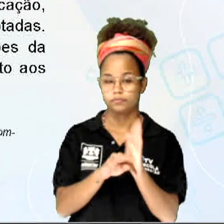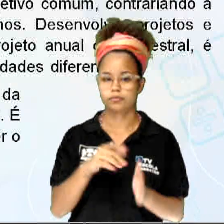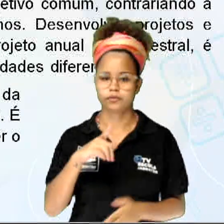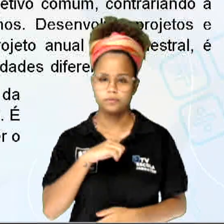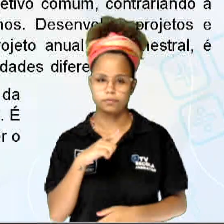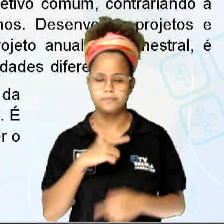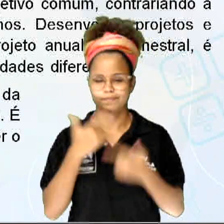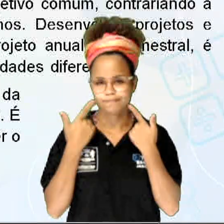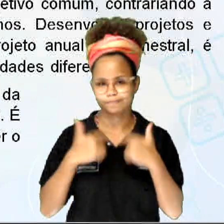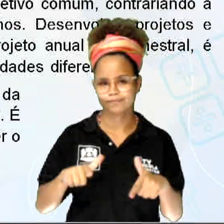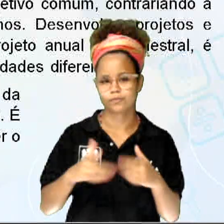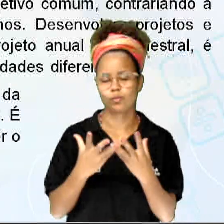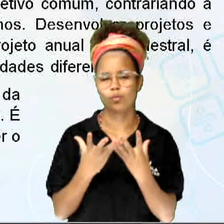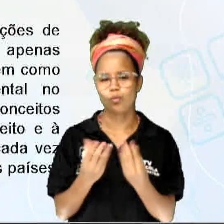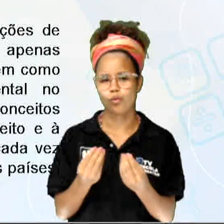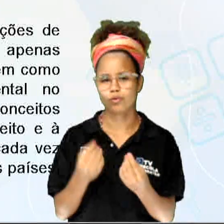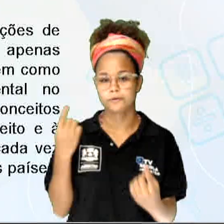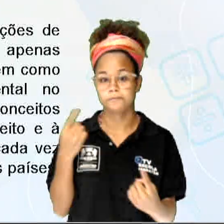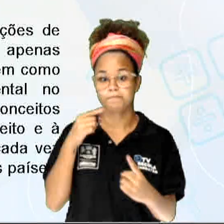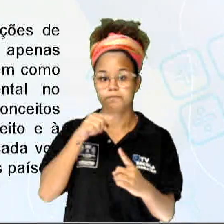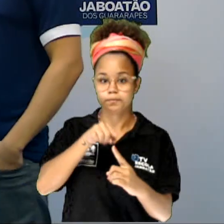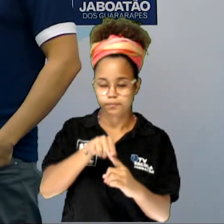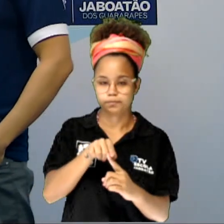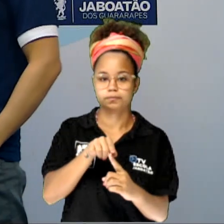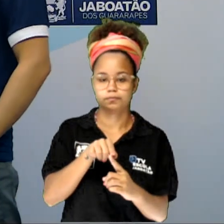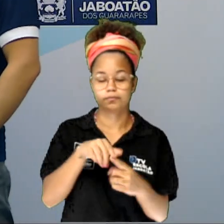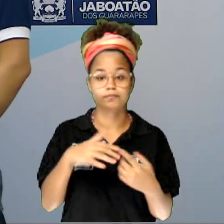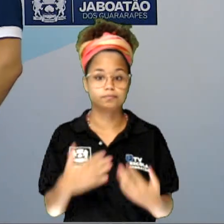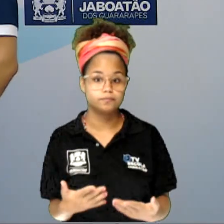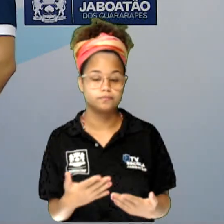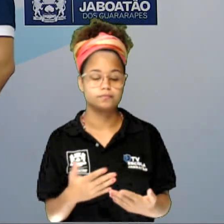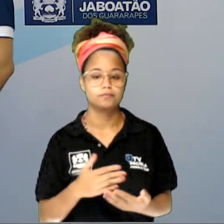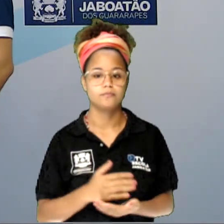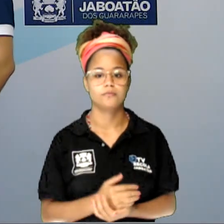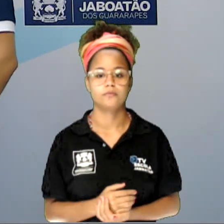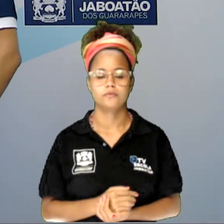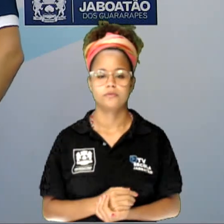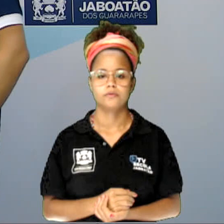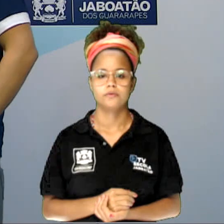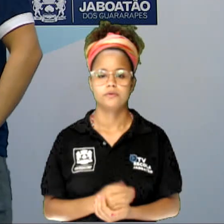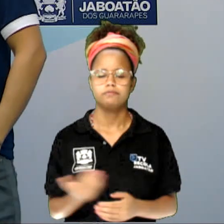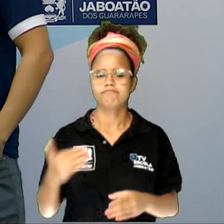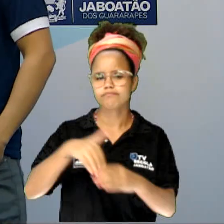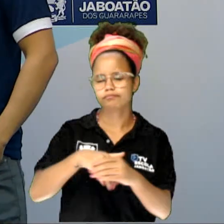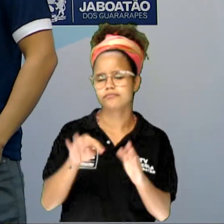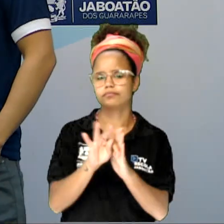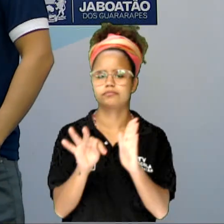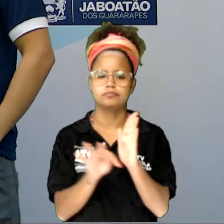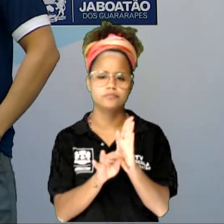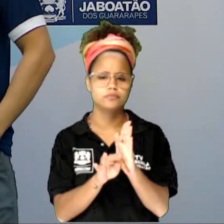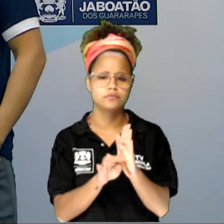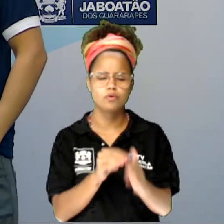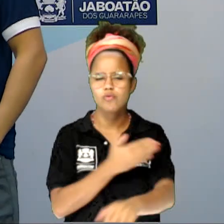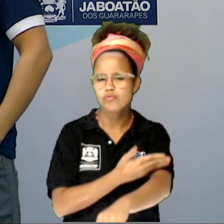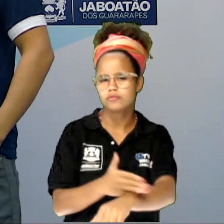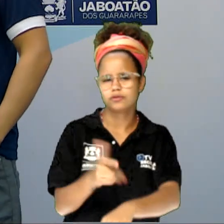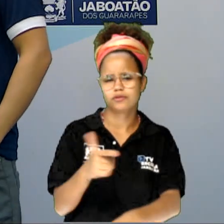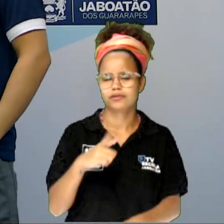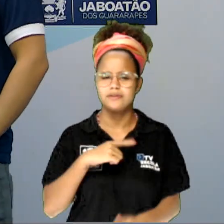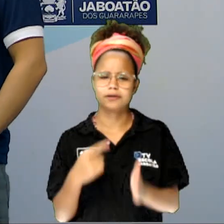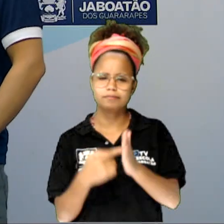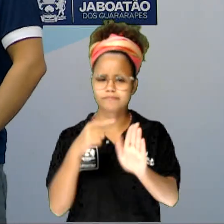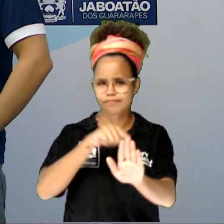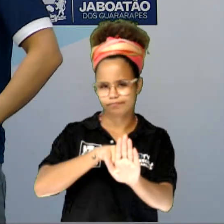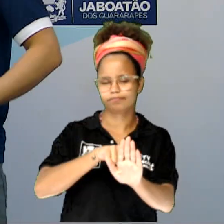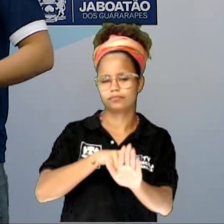uma linguagem muito objetiva, ou seja, dentro dele a gente não costuma encontrar figuras de linguagem,